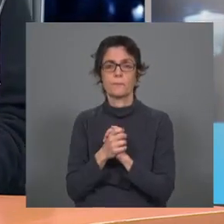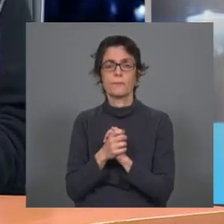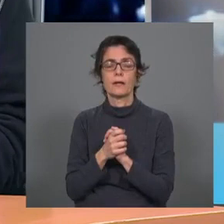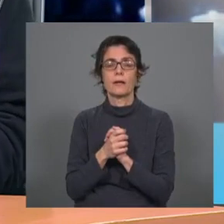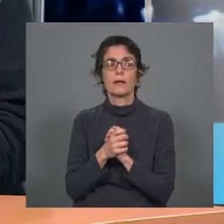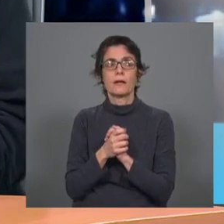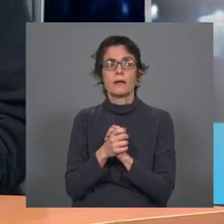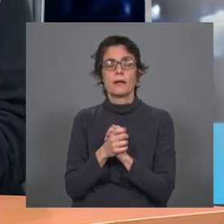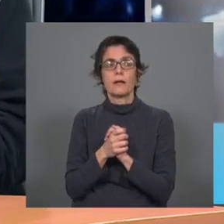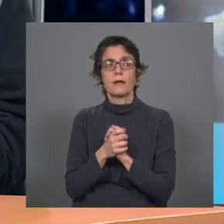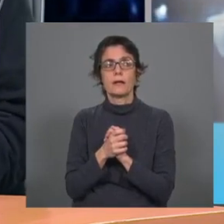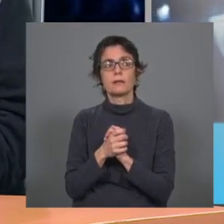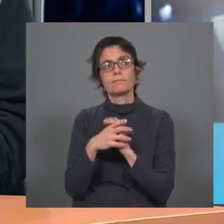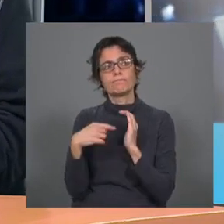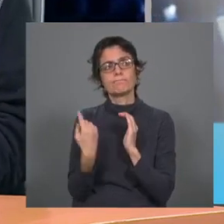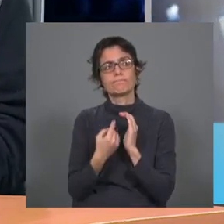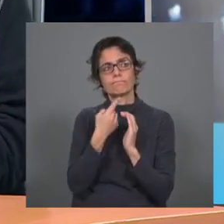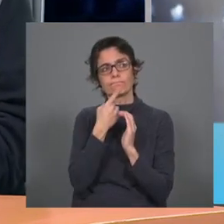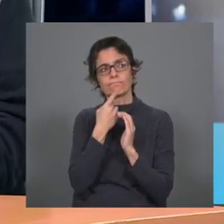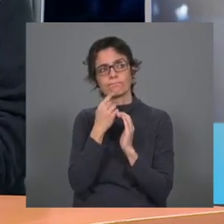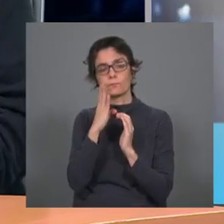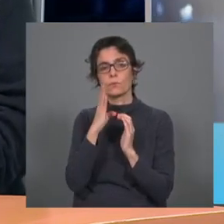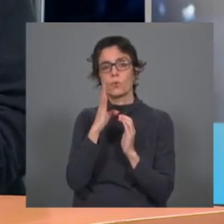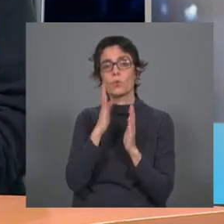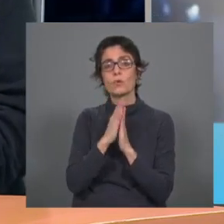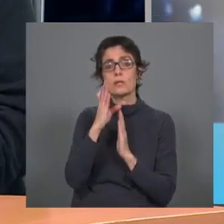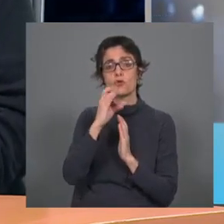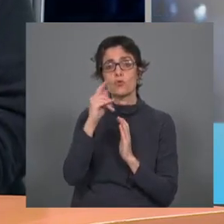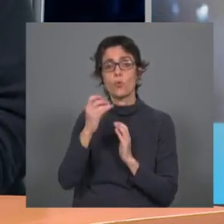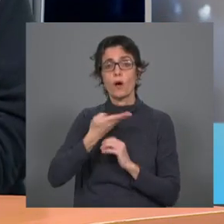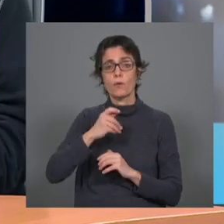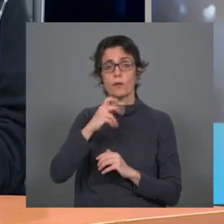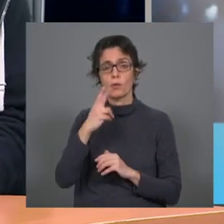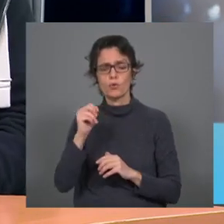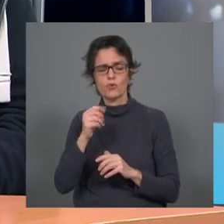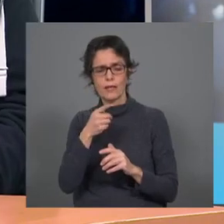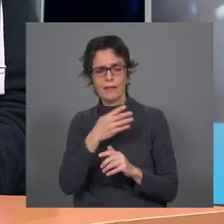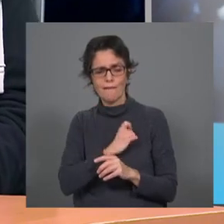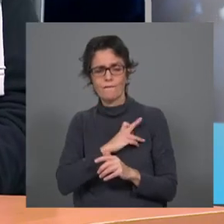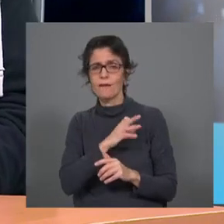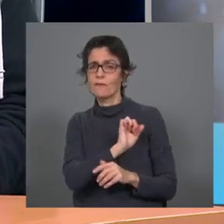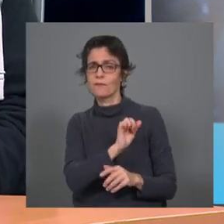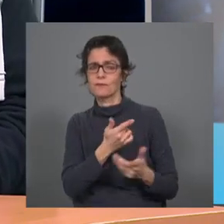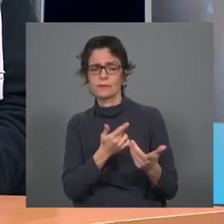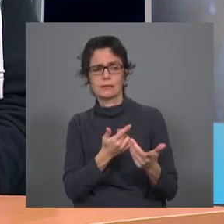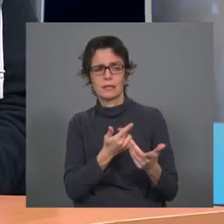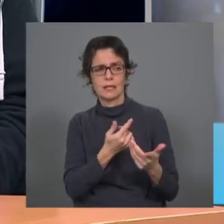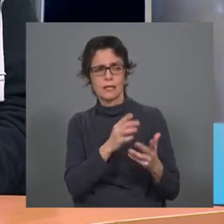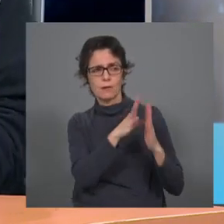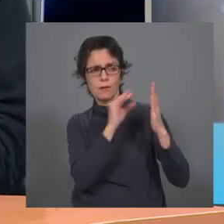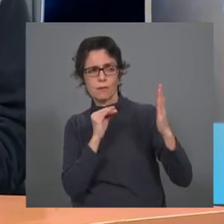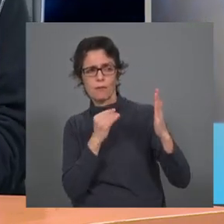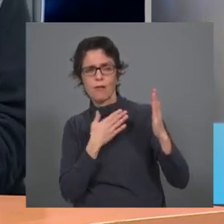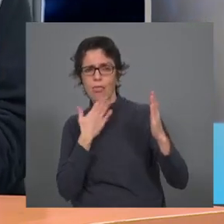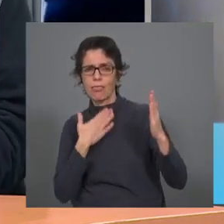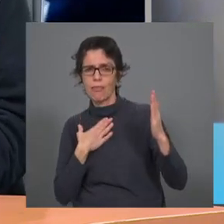como ele viveu a hospitalidade, a forma como ele acolheu o outro, a forma como ele viveu a sua fé, é também um exemplo para nós, jovens